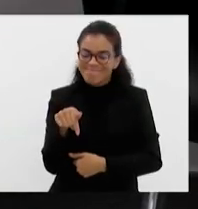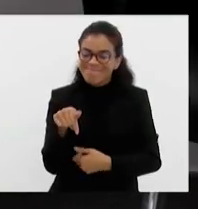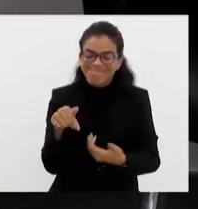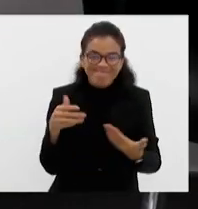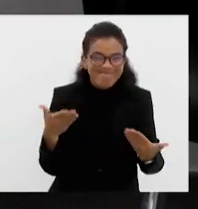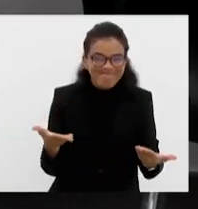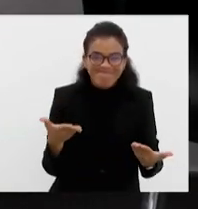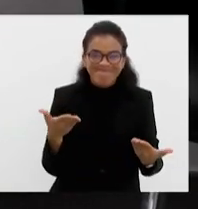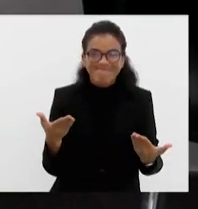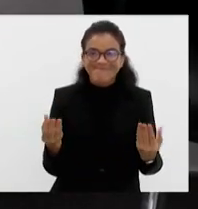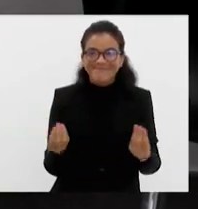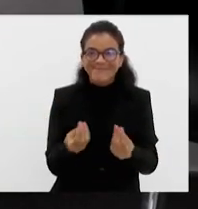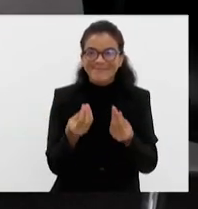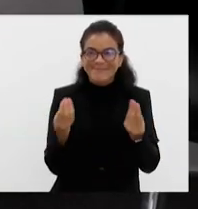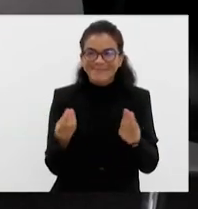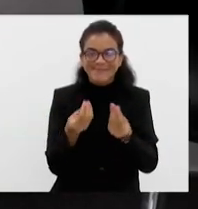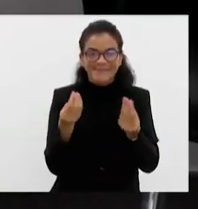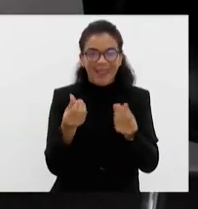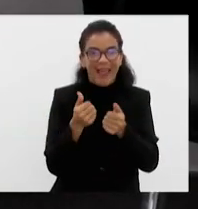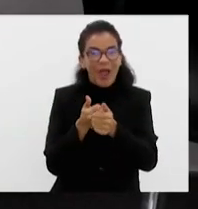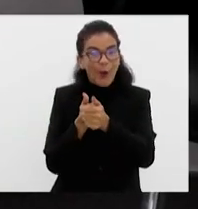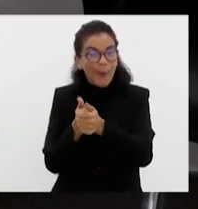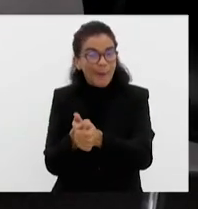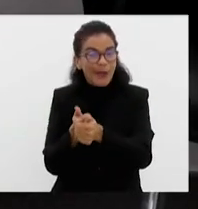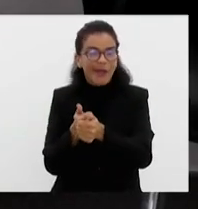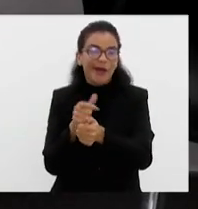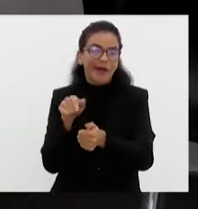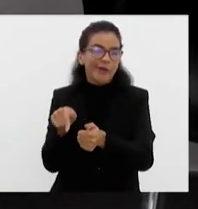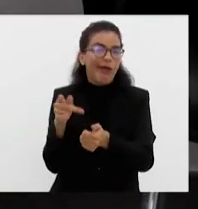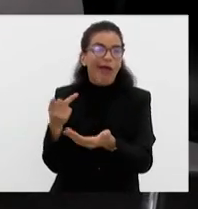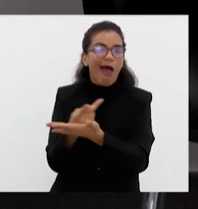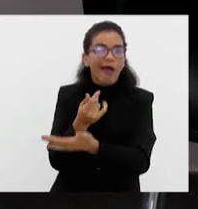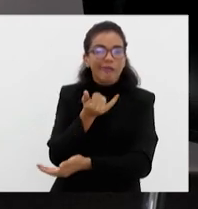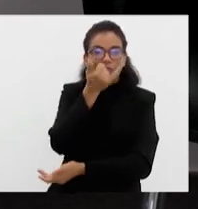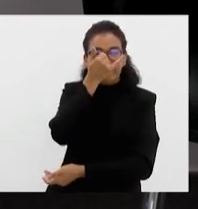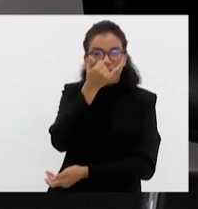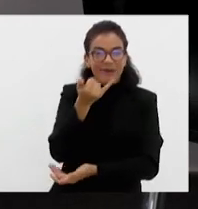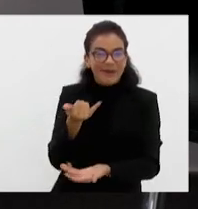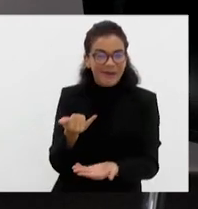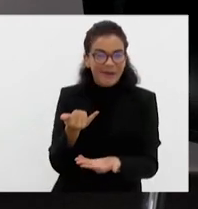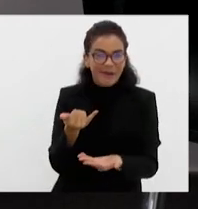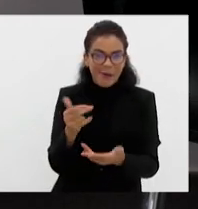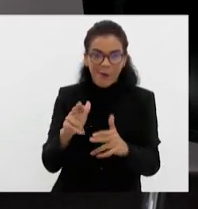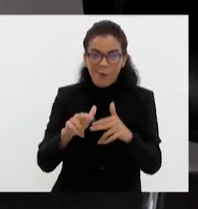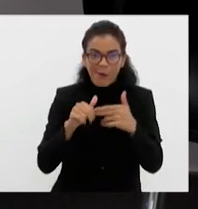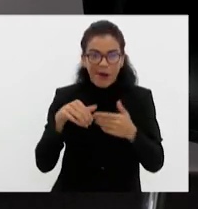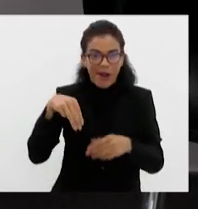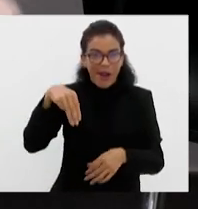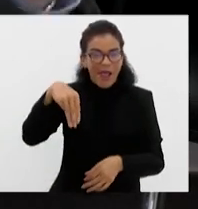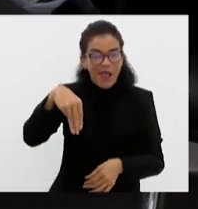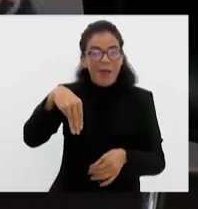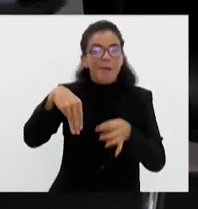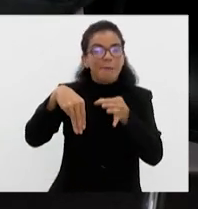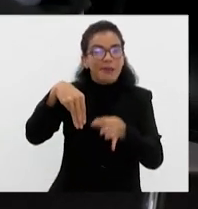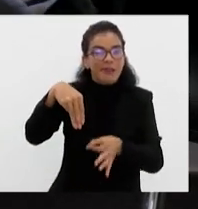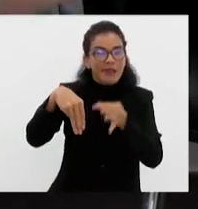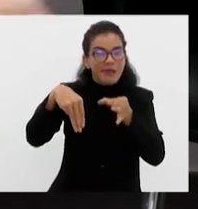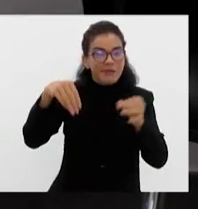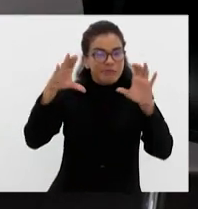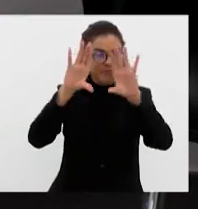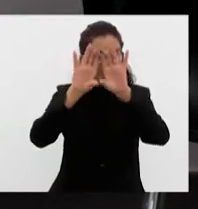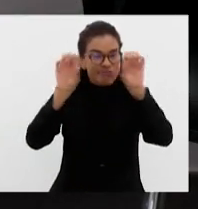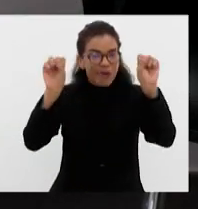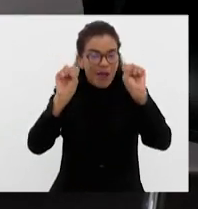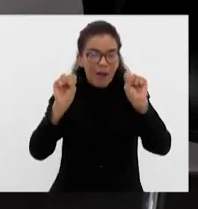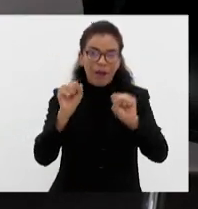absolutamente, do ponto de vista constitucional, errado. Não é porque o cara é ministro supremo que, no momento, também não pode